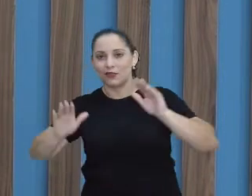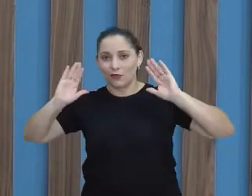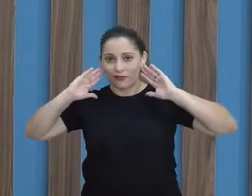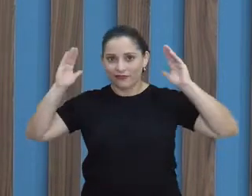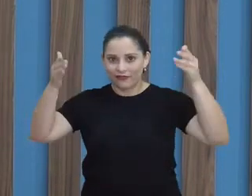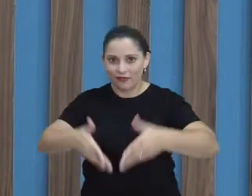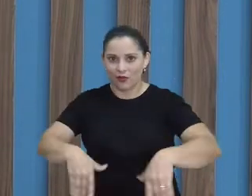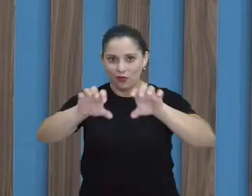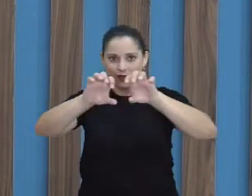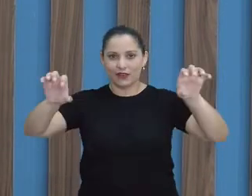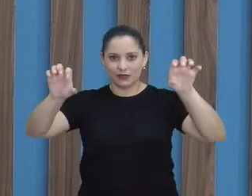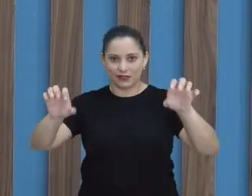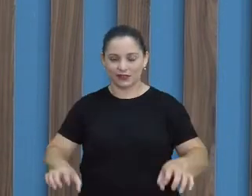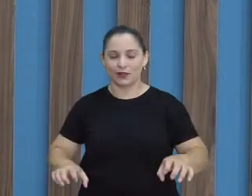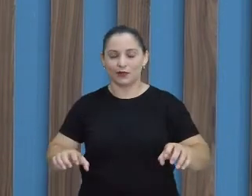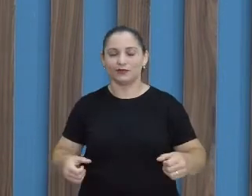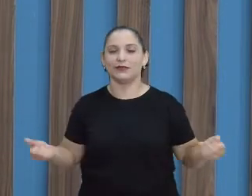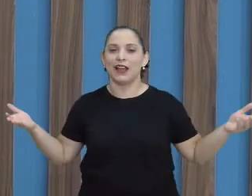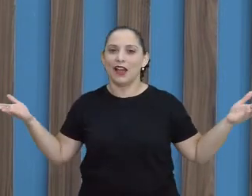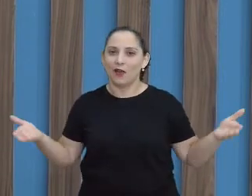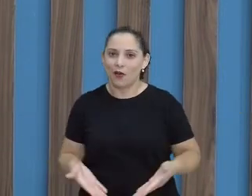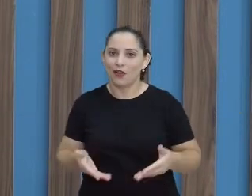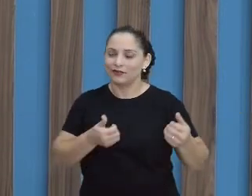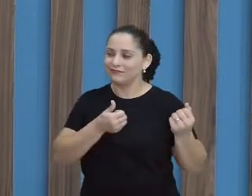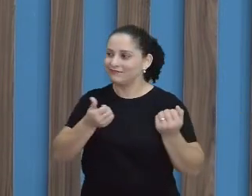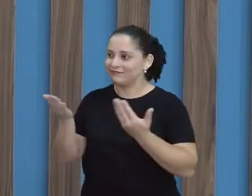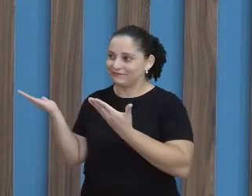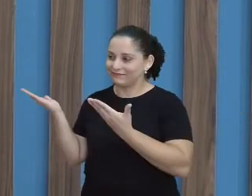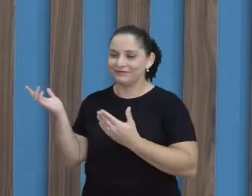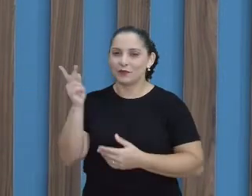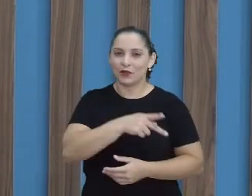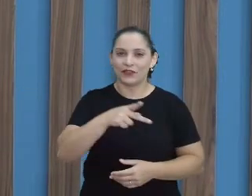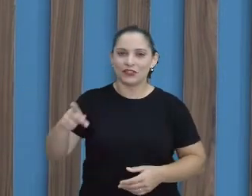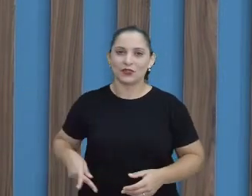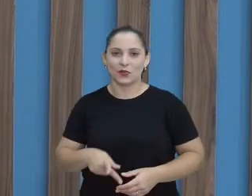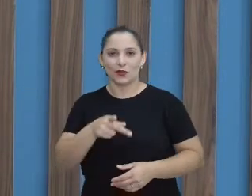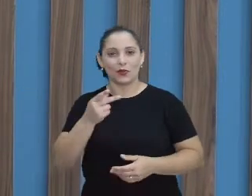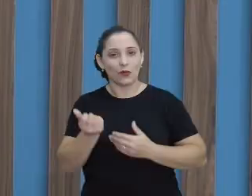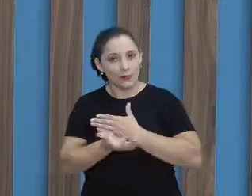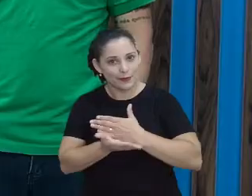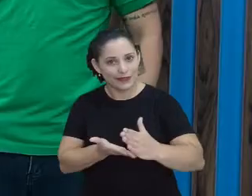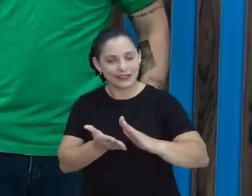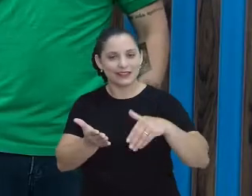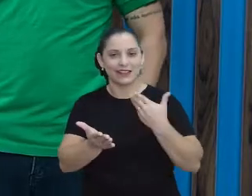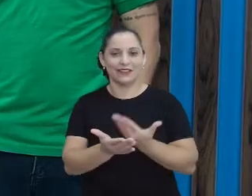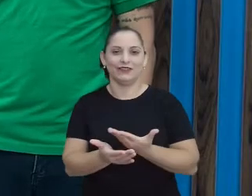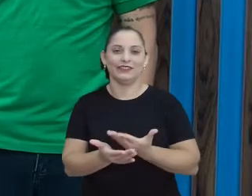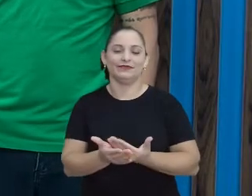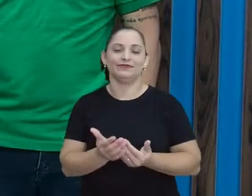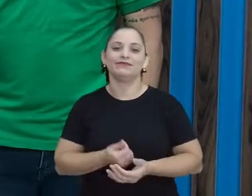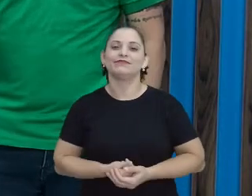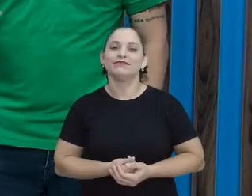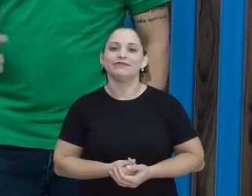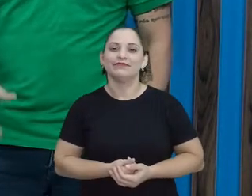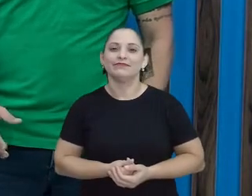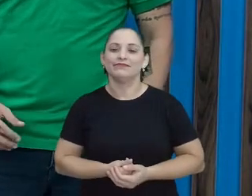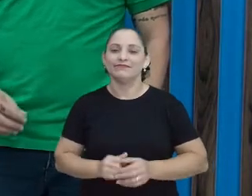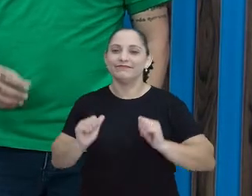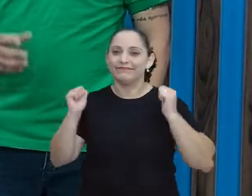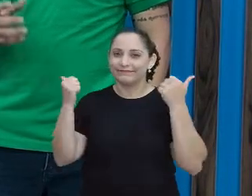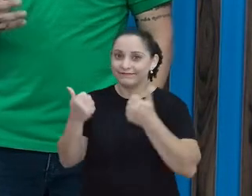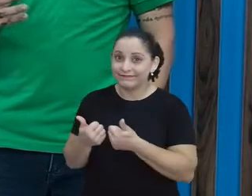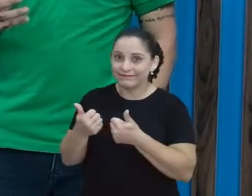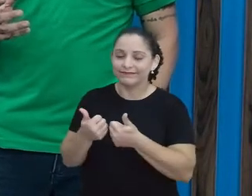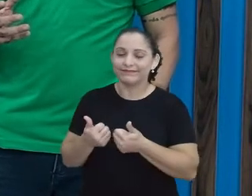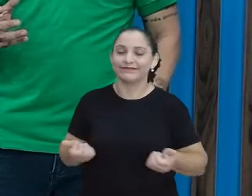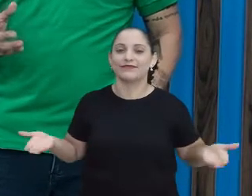para a equação, tá bom? Vou voltar agora com o Tiago para ele dar início à nossa aula de hoje. Valeu, Pedro. Então